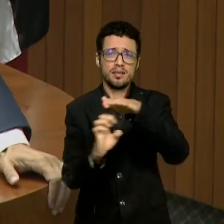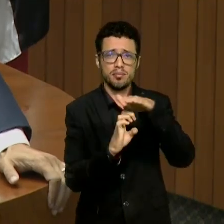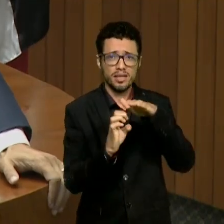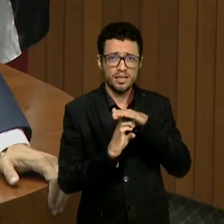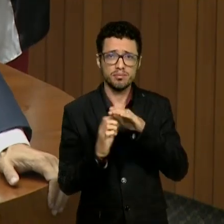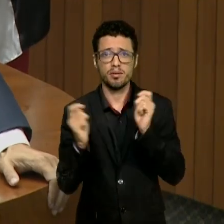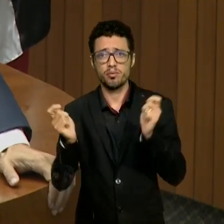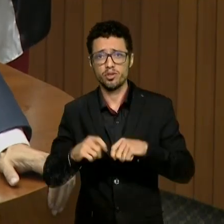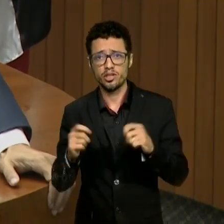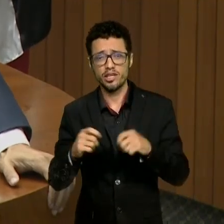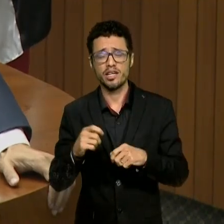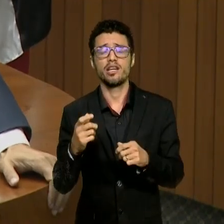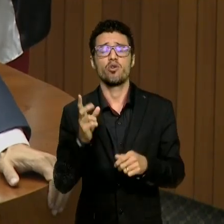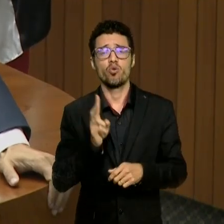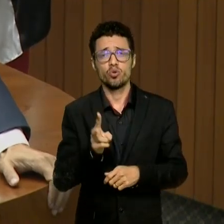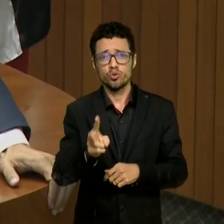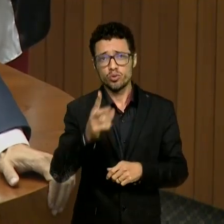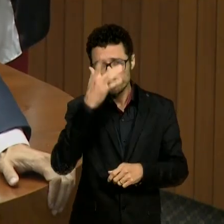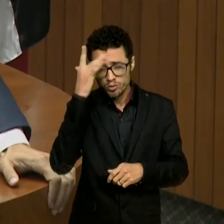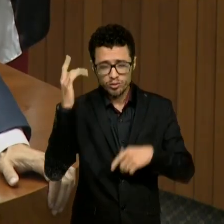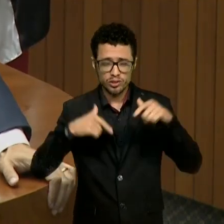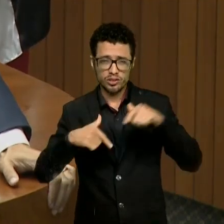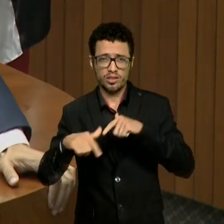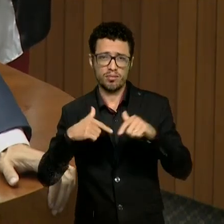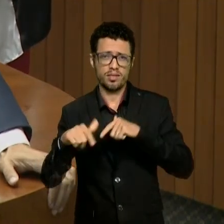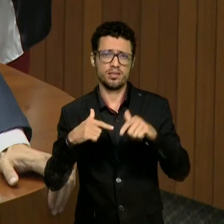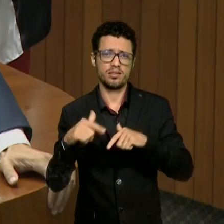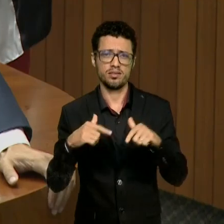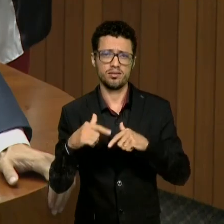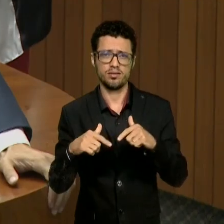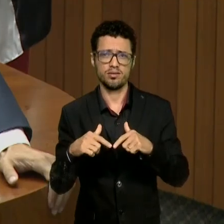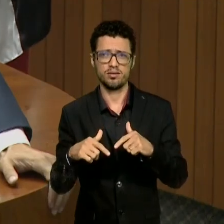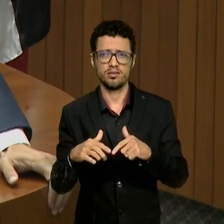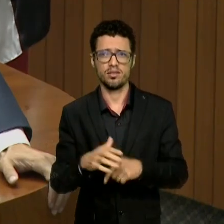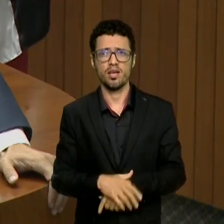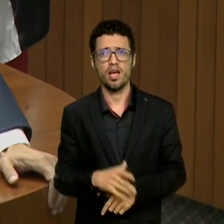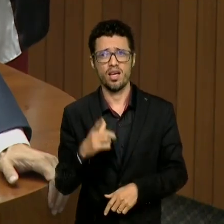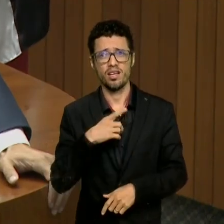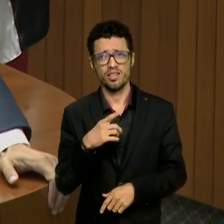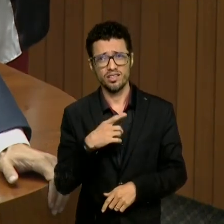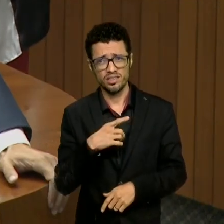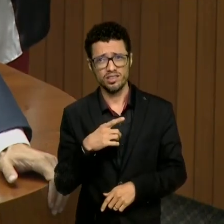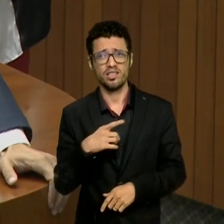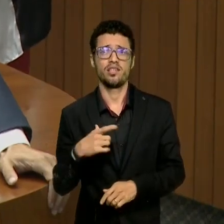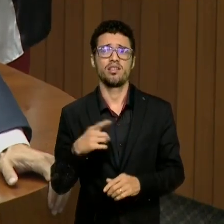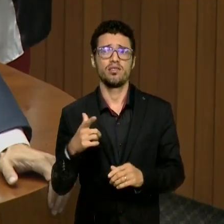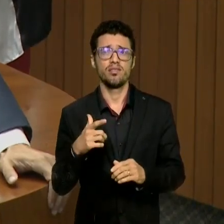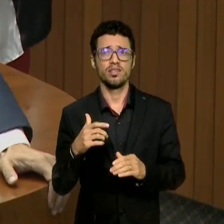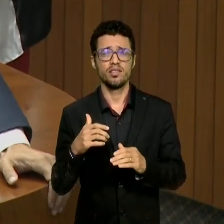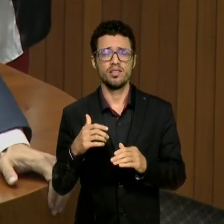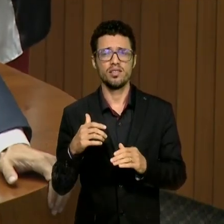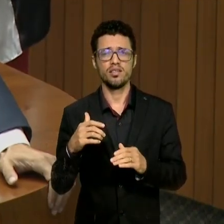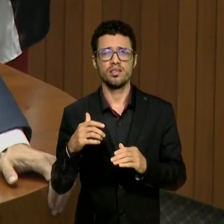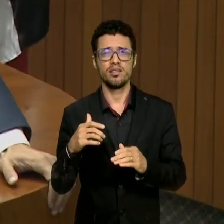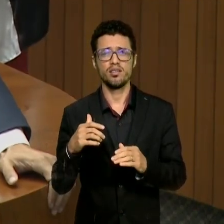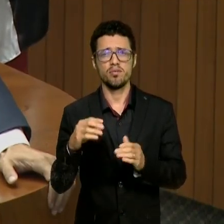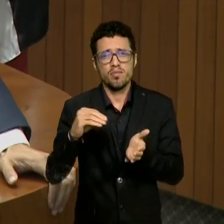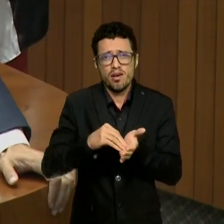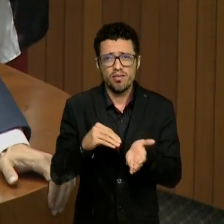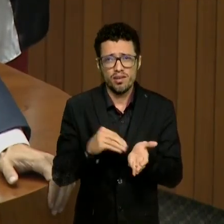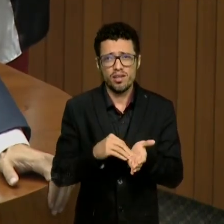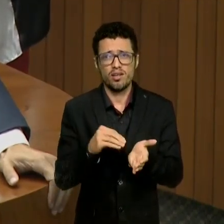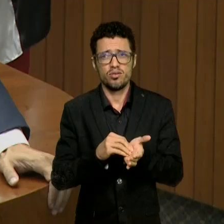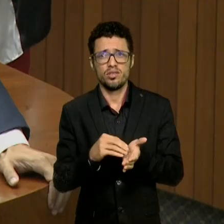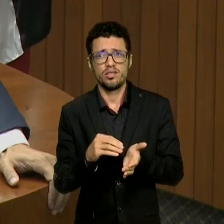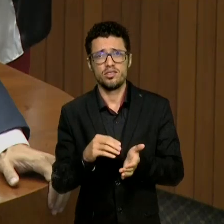com superávit de 50 a 60 bilhões de reais. E hoje nós estamos com um déficit registrado de 131 bi de